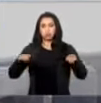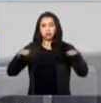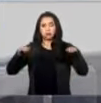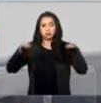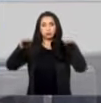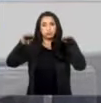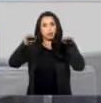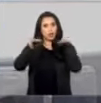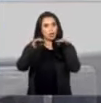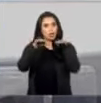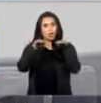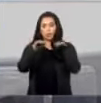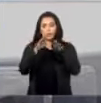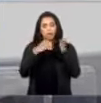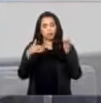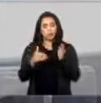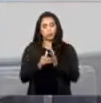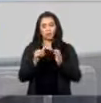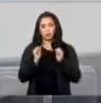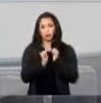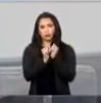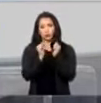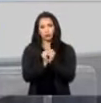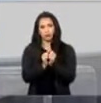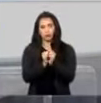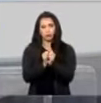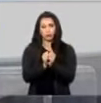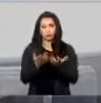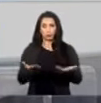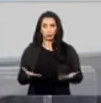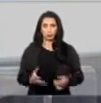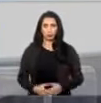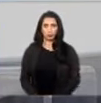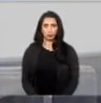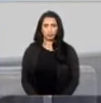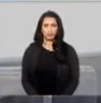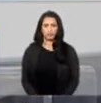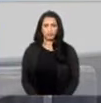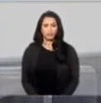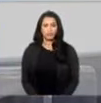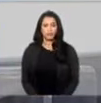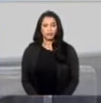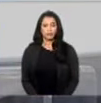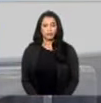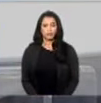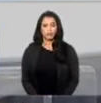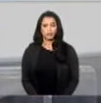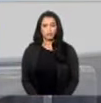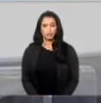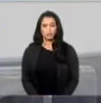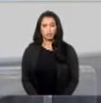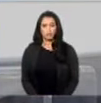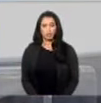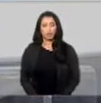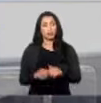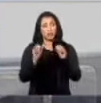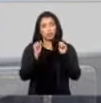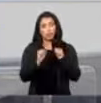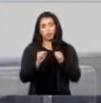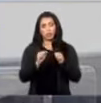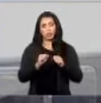fortalecer todos os laços desse setor. Dessa forma, esse setor pode gerar riqueza